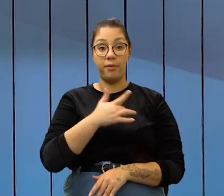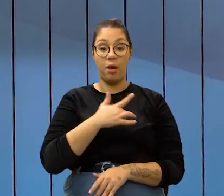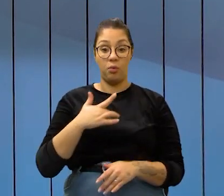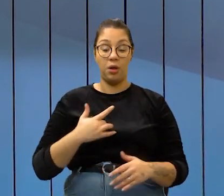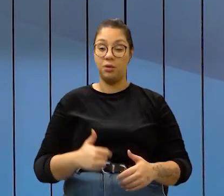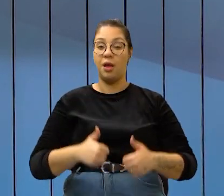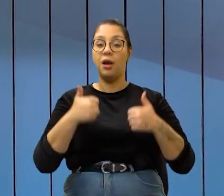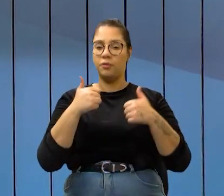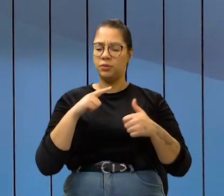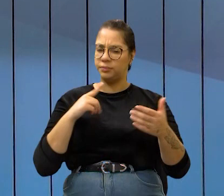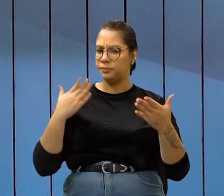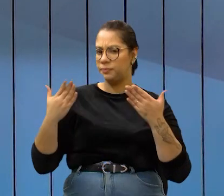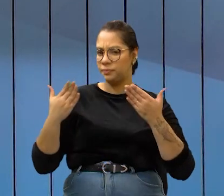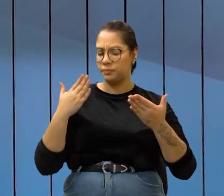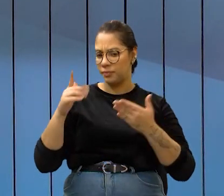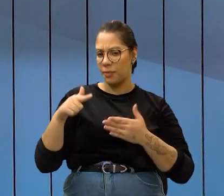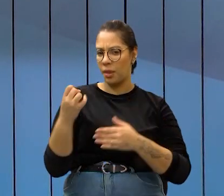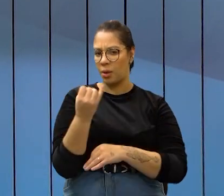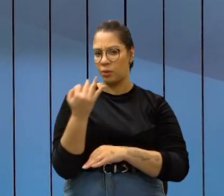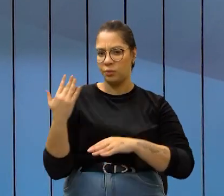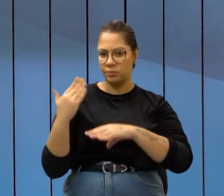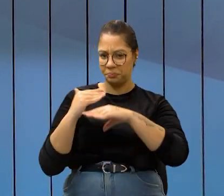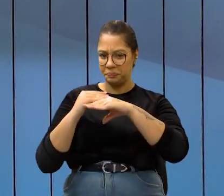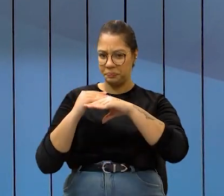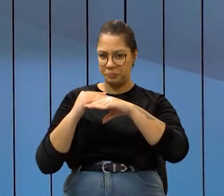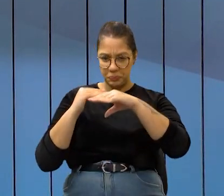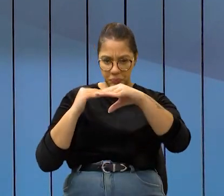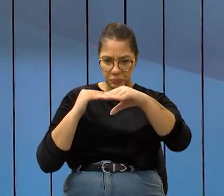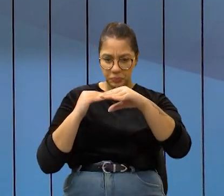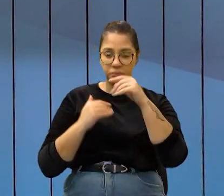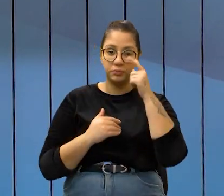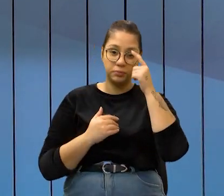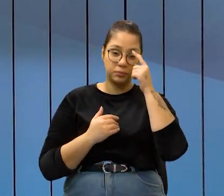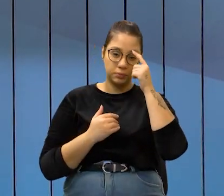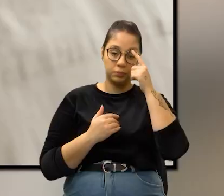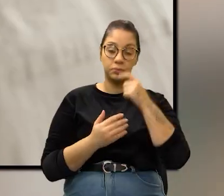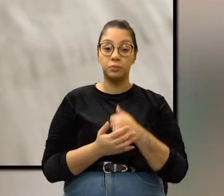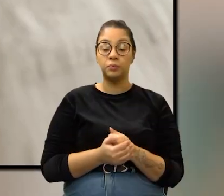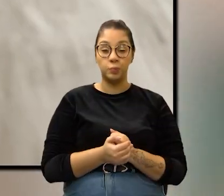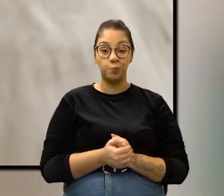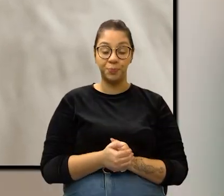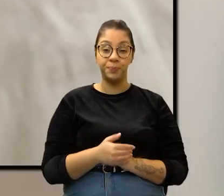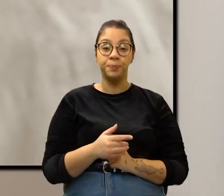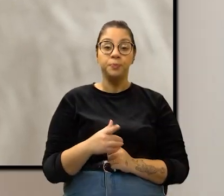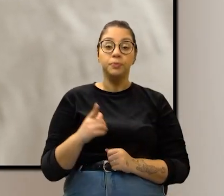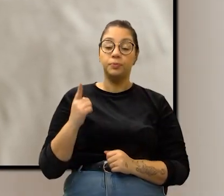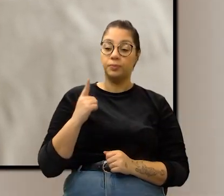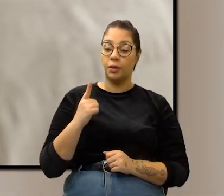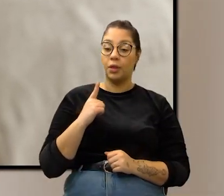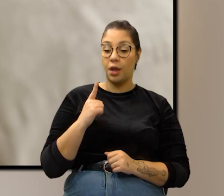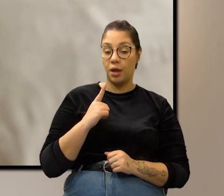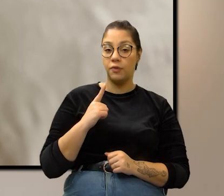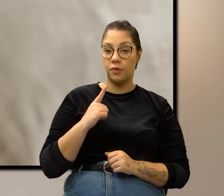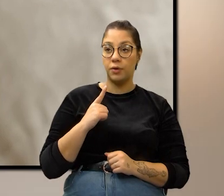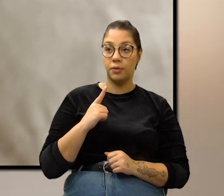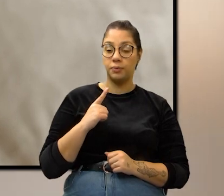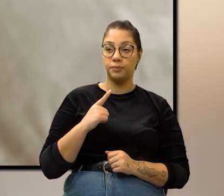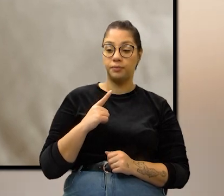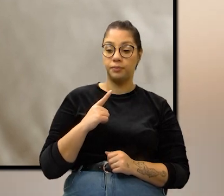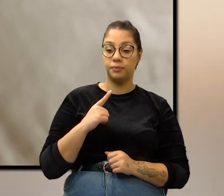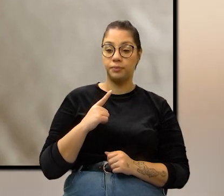comparado com esses outros, ele tem mantido um número ok no crescimento. Ele teve